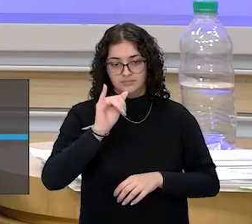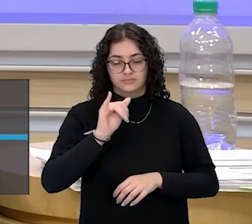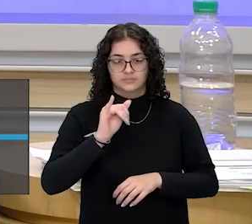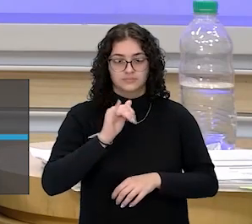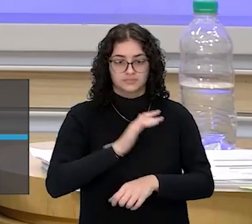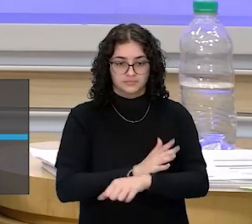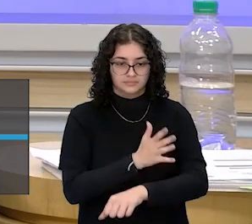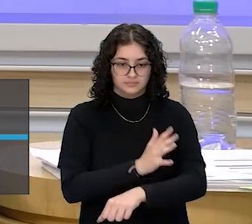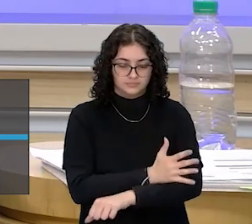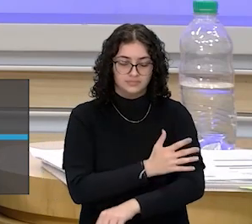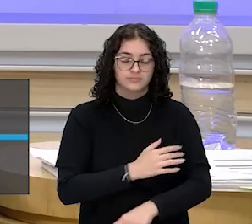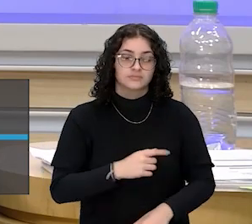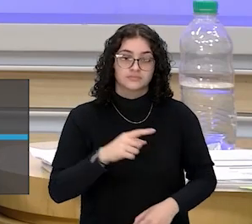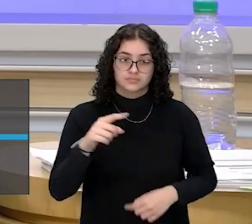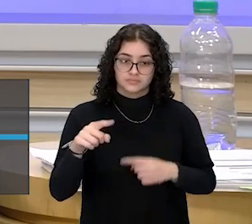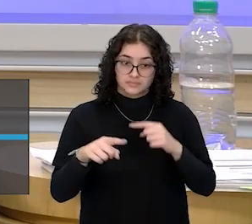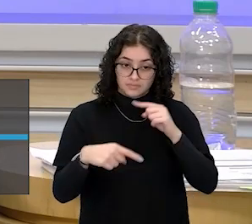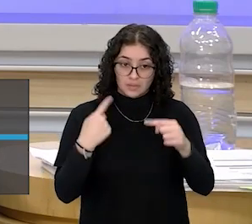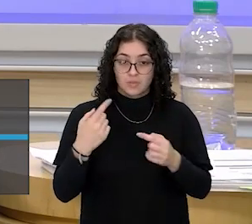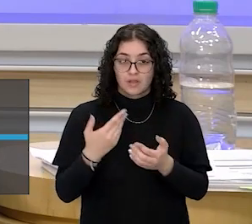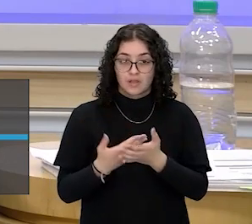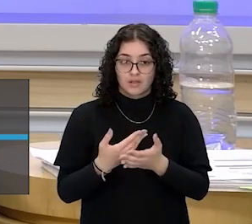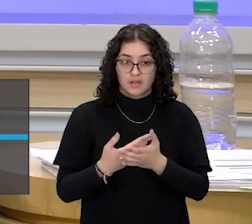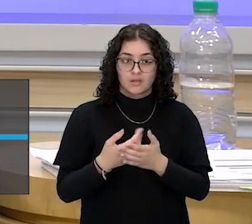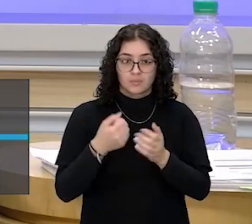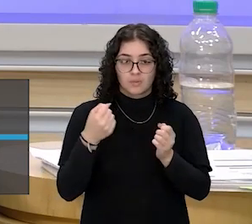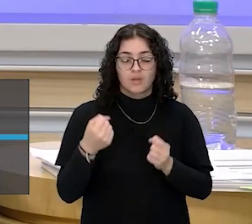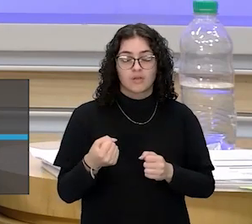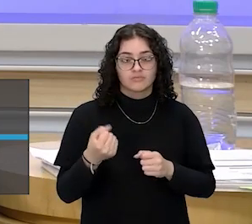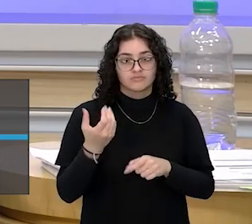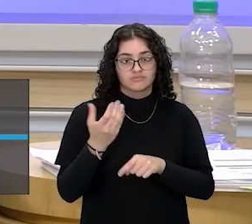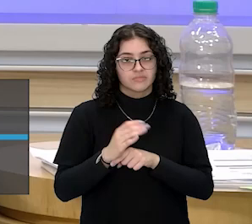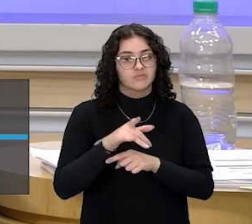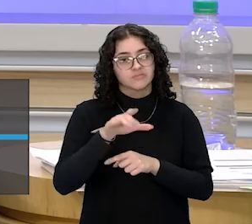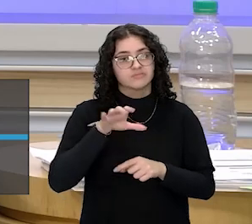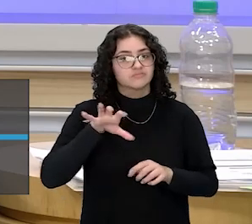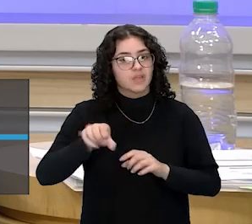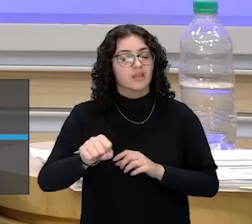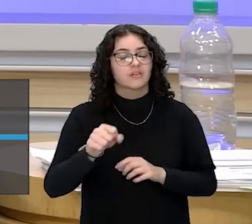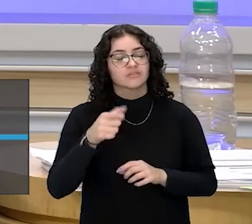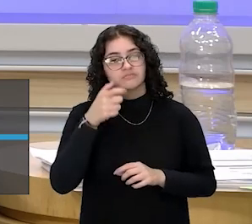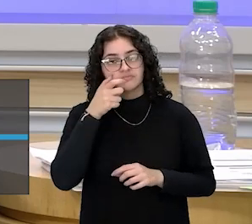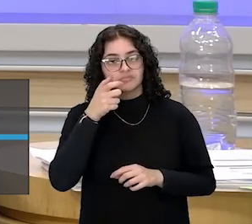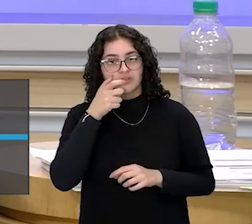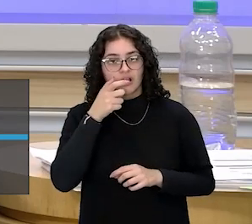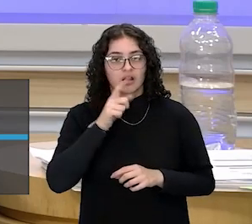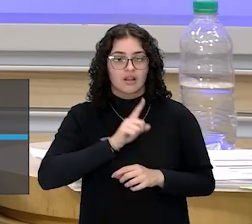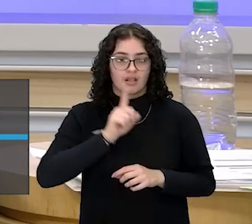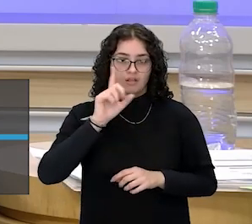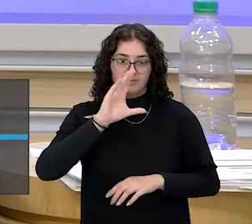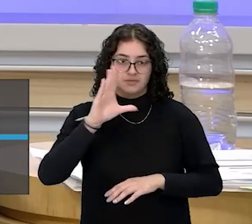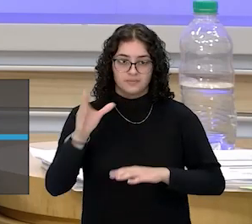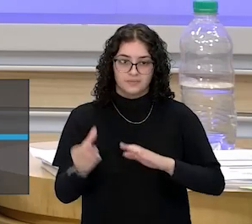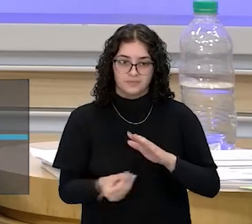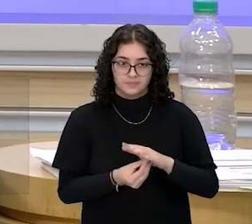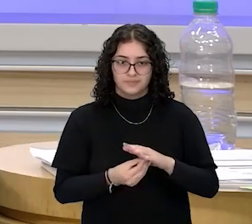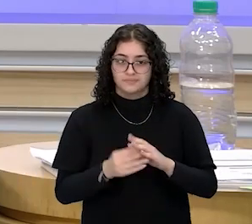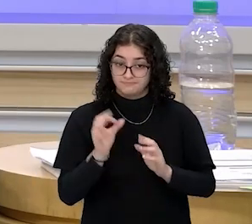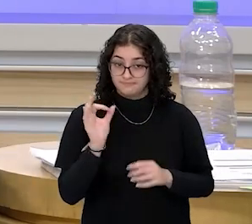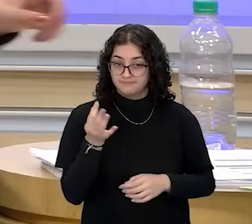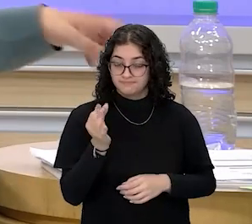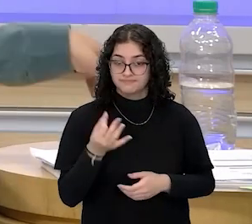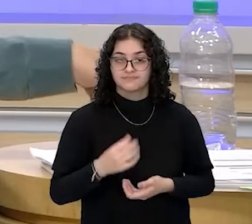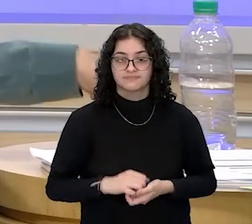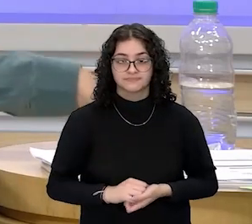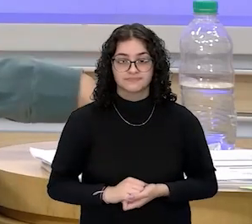Então, depois, né, após essa aula, vocês podem acessar e dar uma olhadinha ali no nosso repositório, tá certo? Bom,